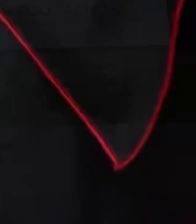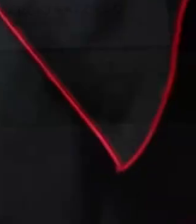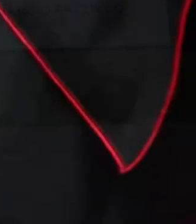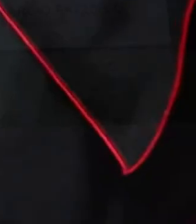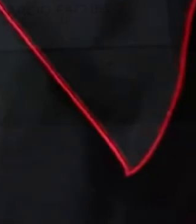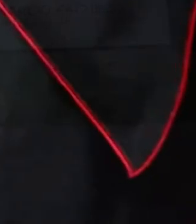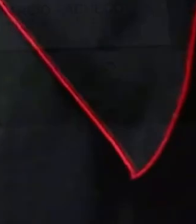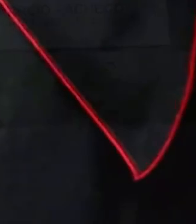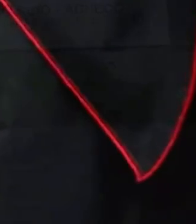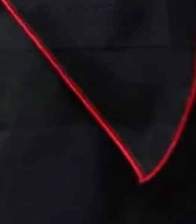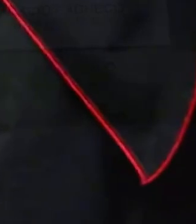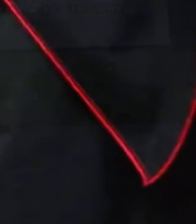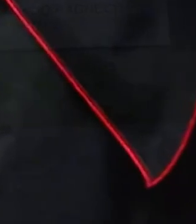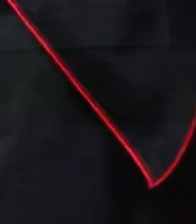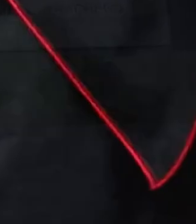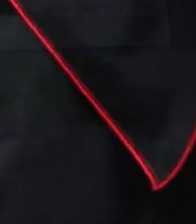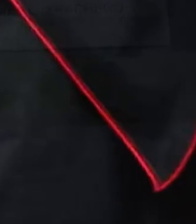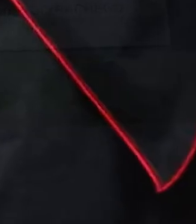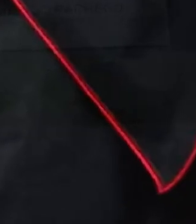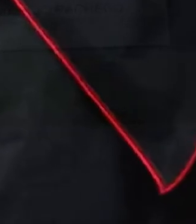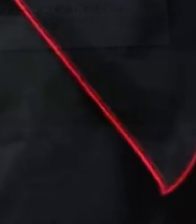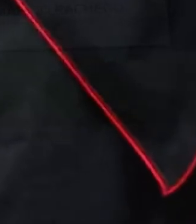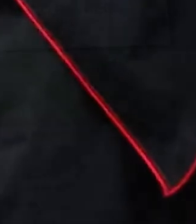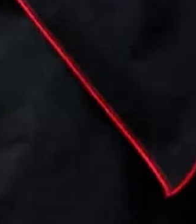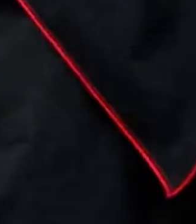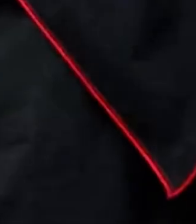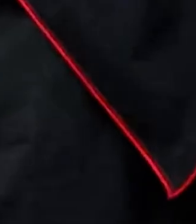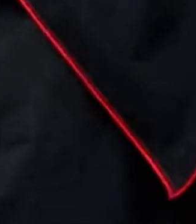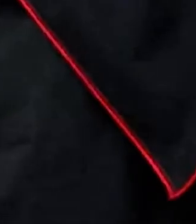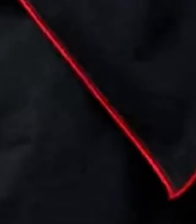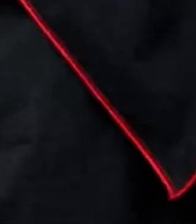Deus. Sim, Senhor,